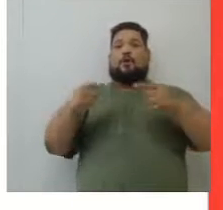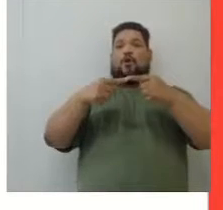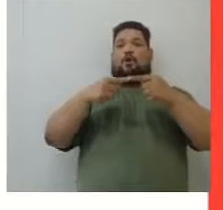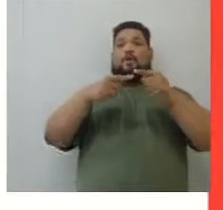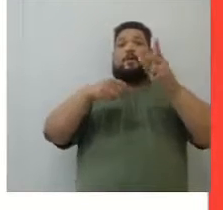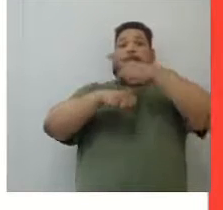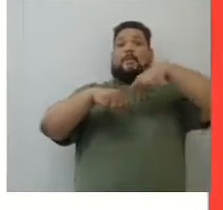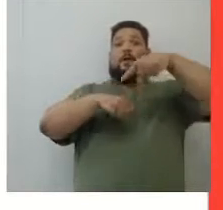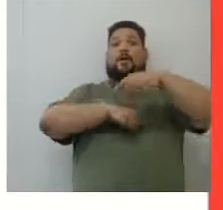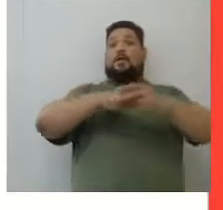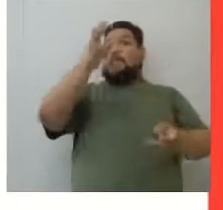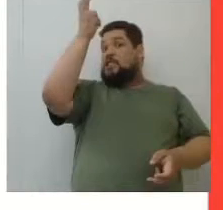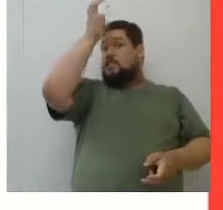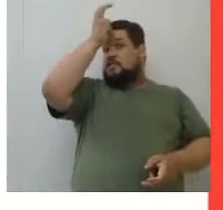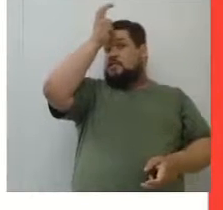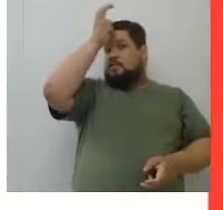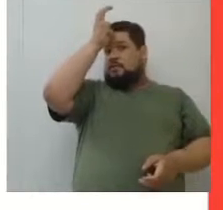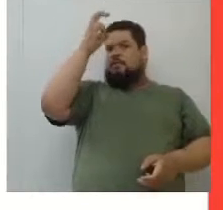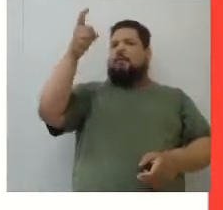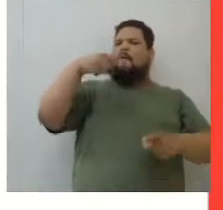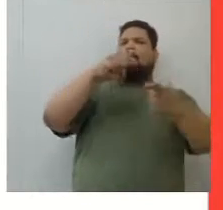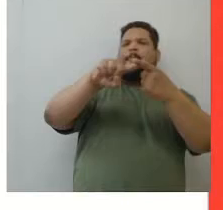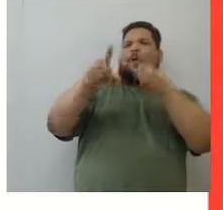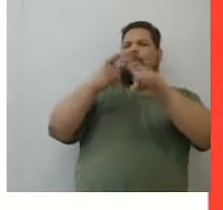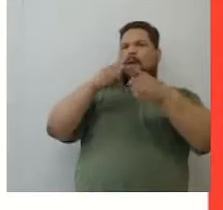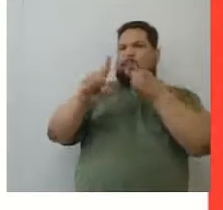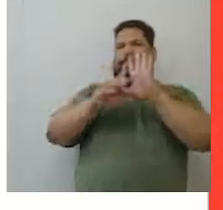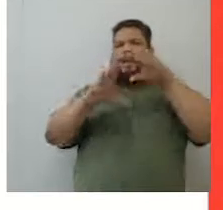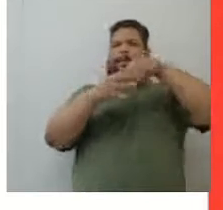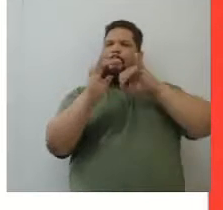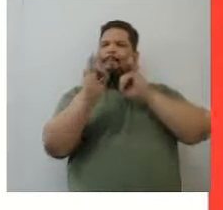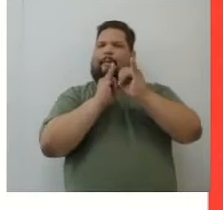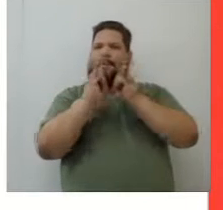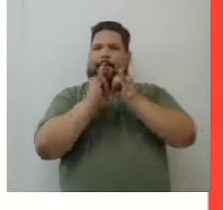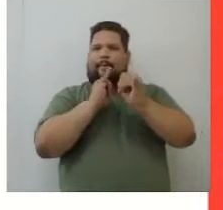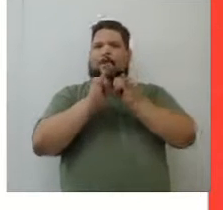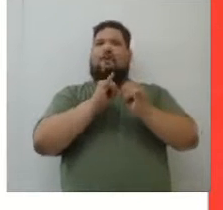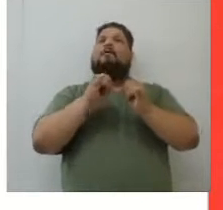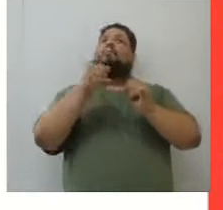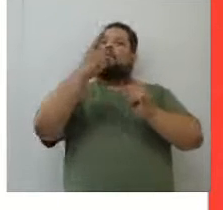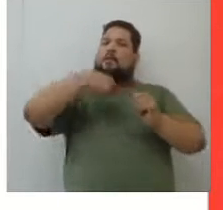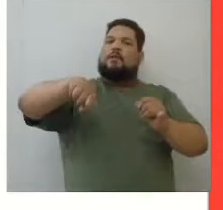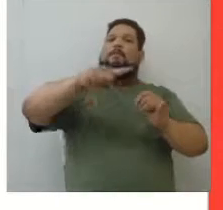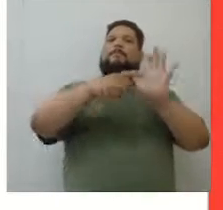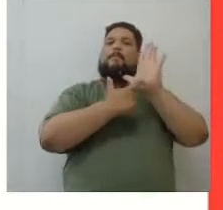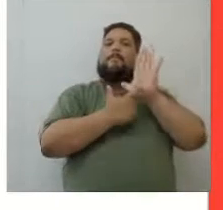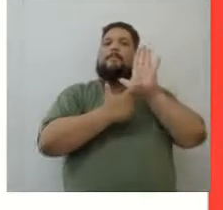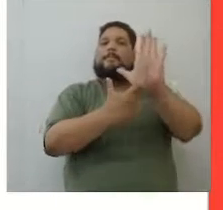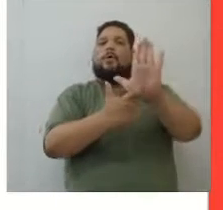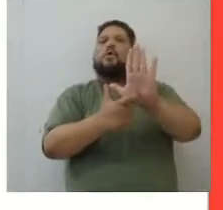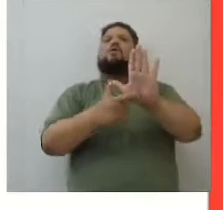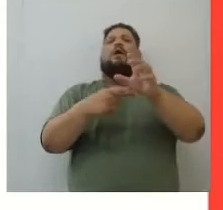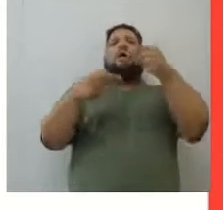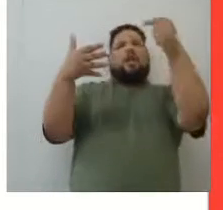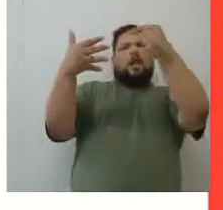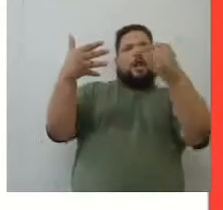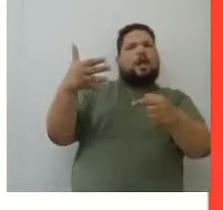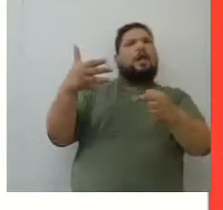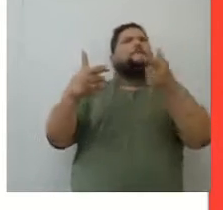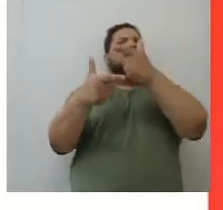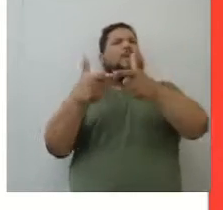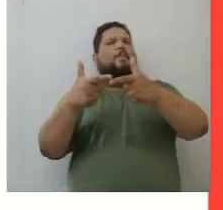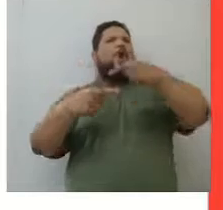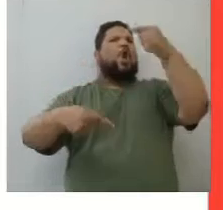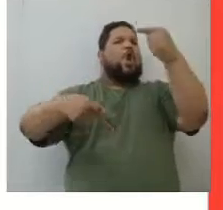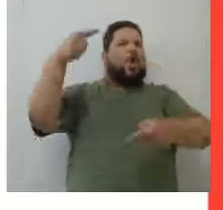né, que começou a se mobilizar pela internet e começaram a mostrar as polêmicas, né, que acontecia